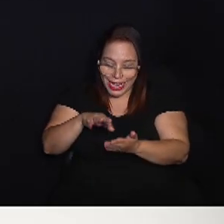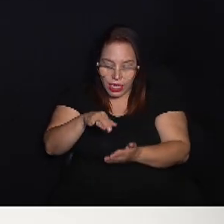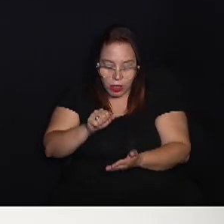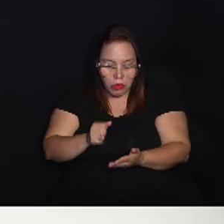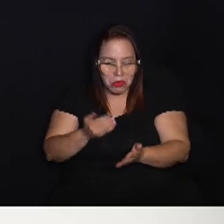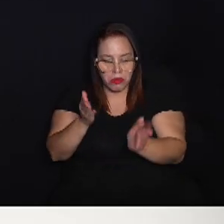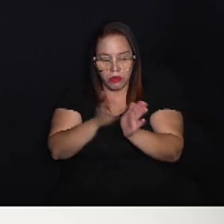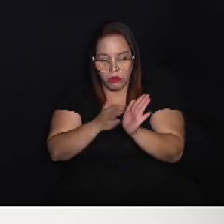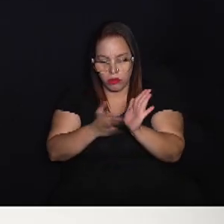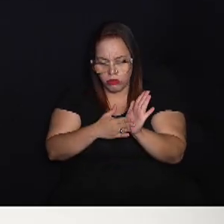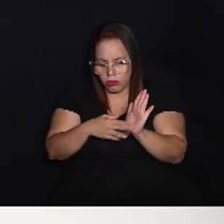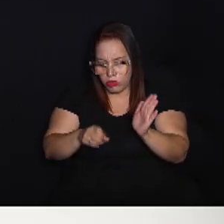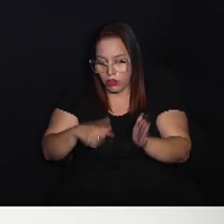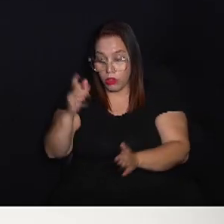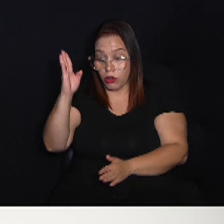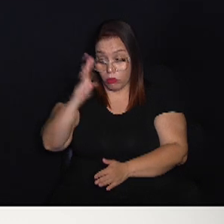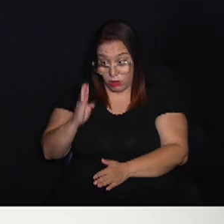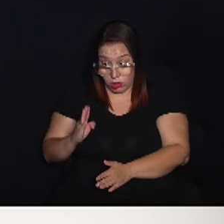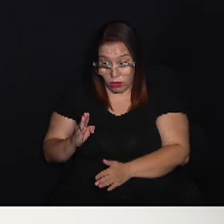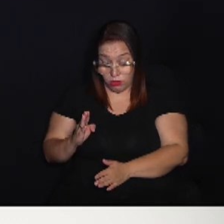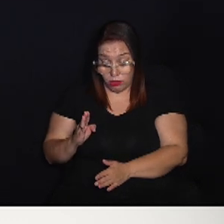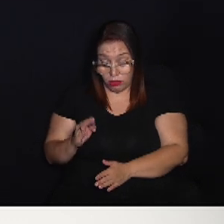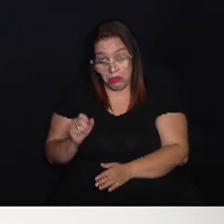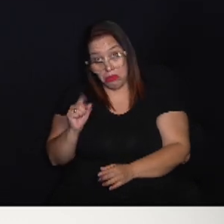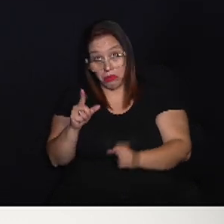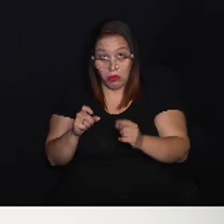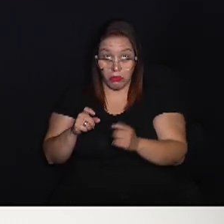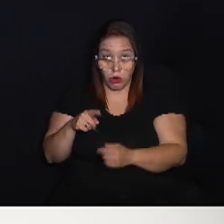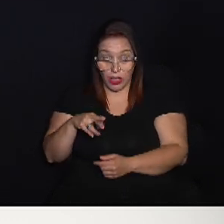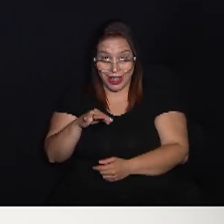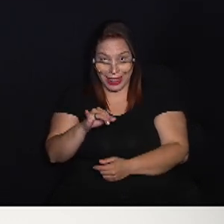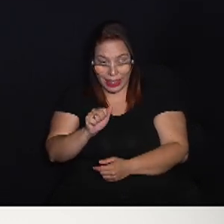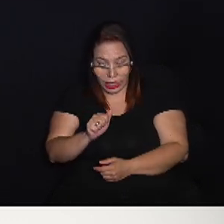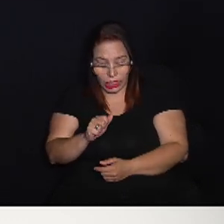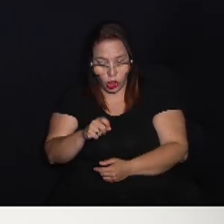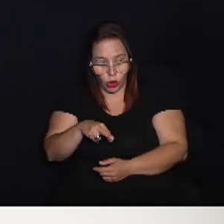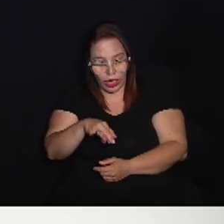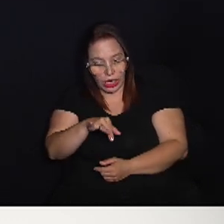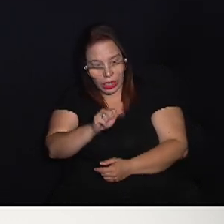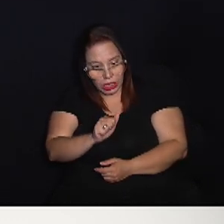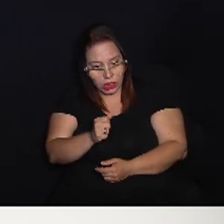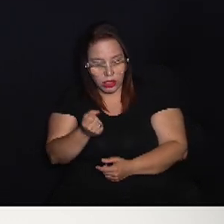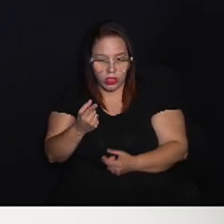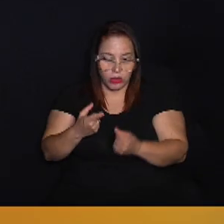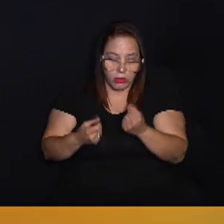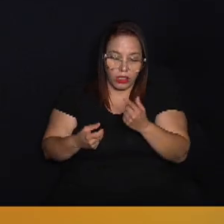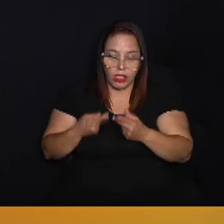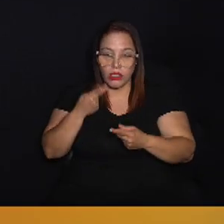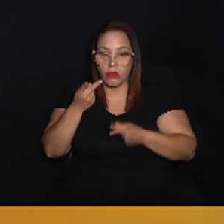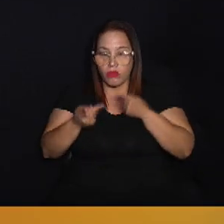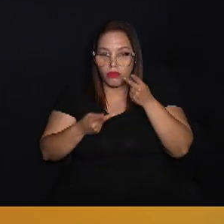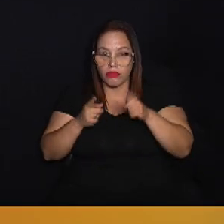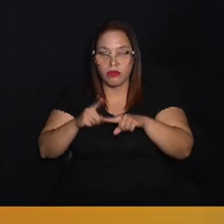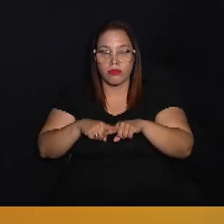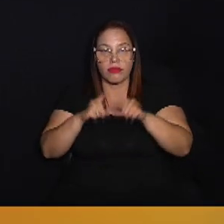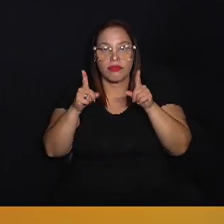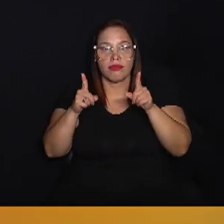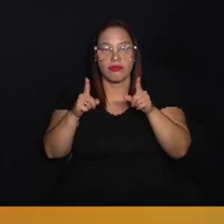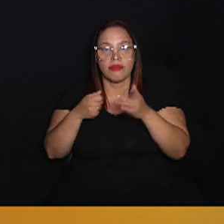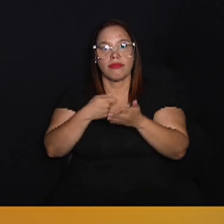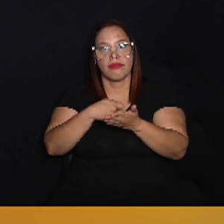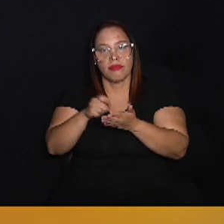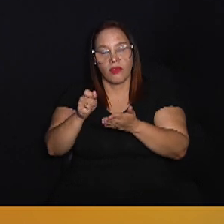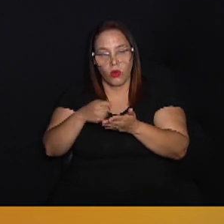publicou alguns livros no Brasil, incluindo coletâneas de crônicas e pequenos contos, mas deixou também